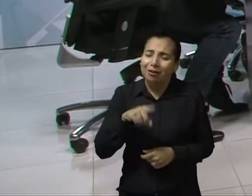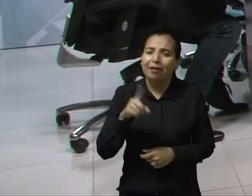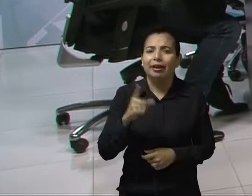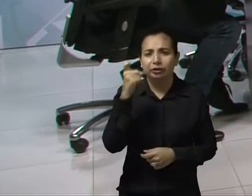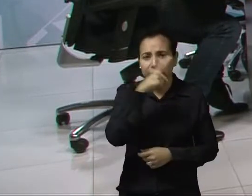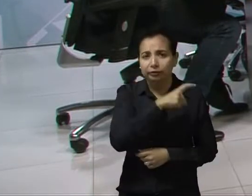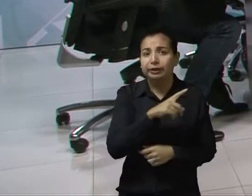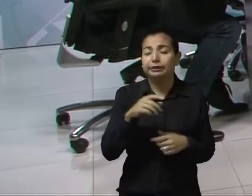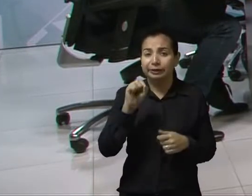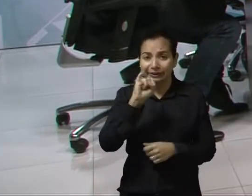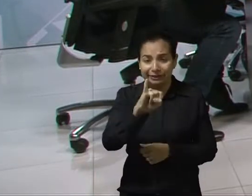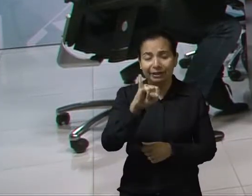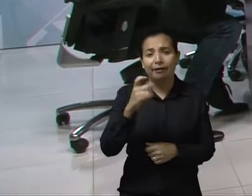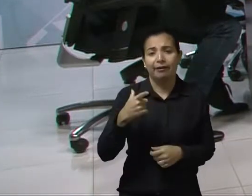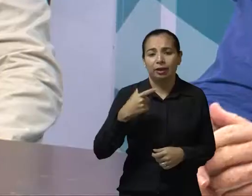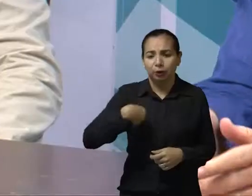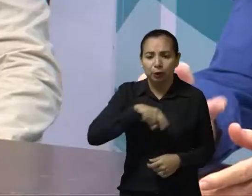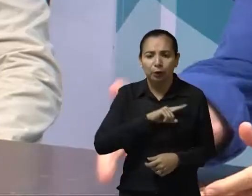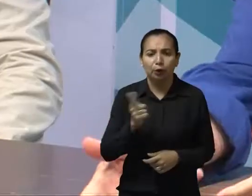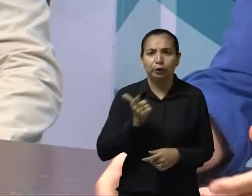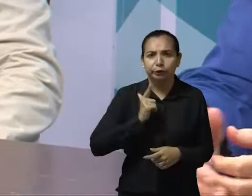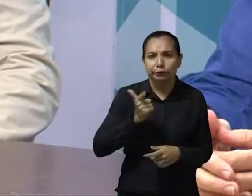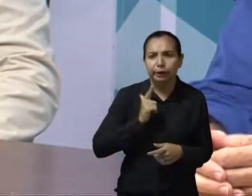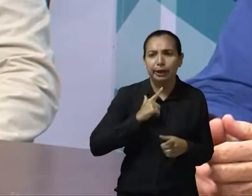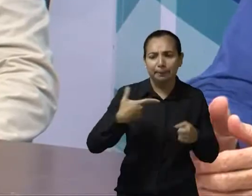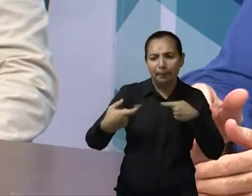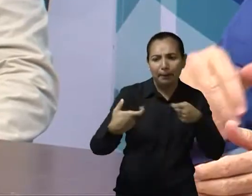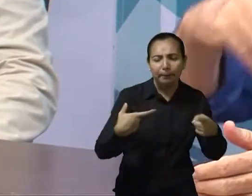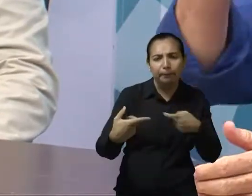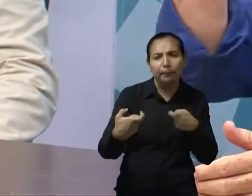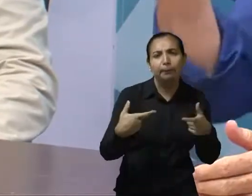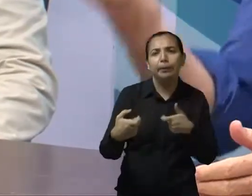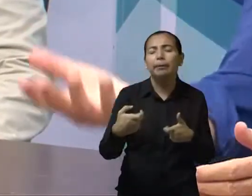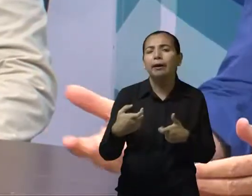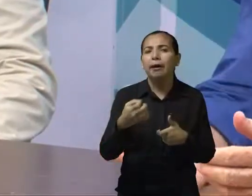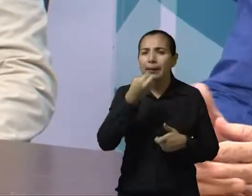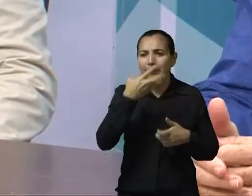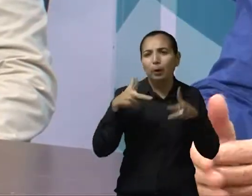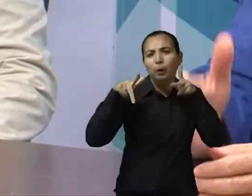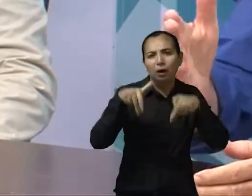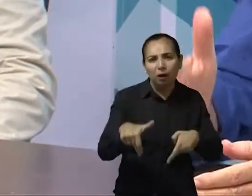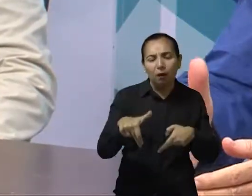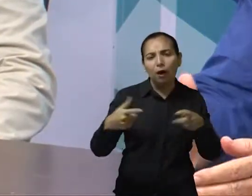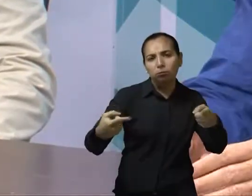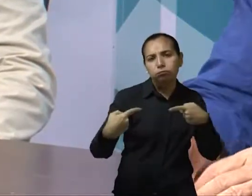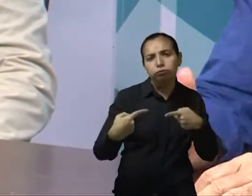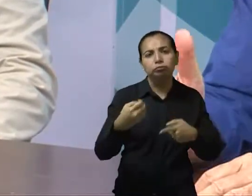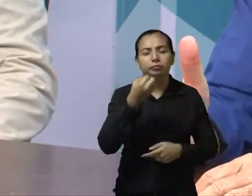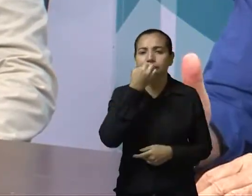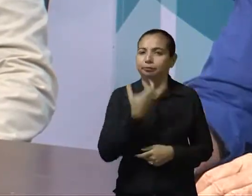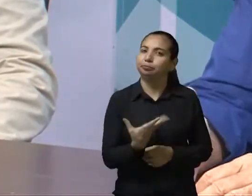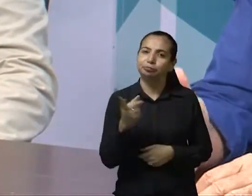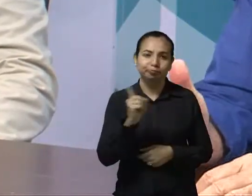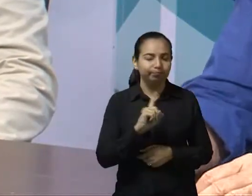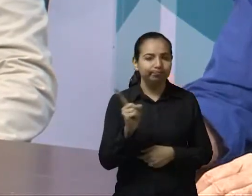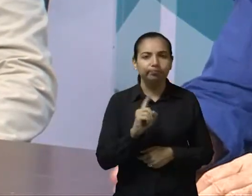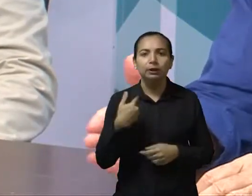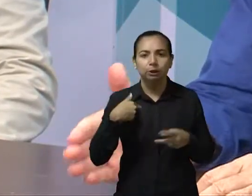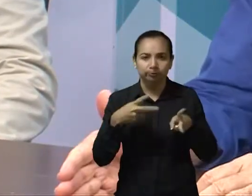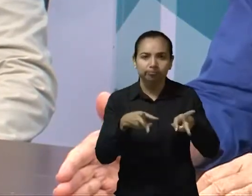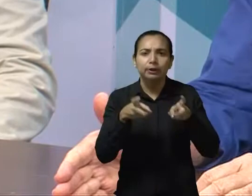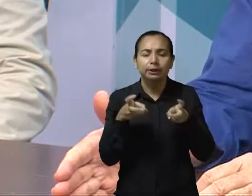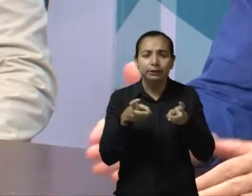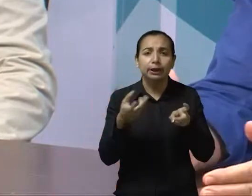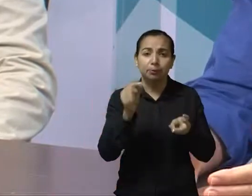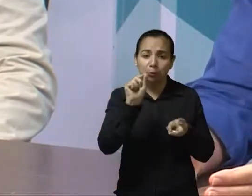essa situação não vai ser resolvida com a toque de caixa, nem com essas saídas mirabolantes. Eu acho que, nesse sentido, para mim, eu acho